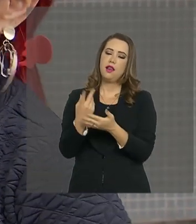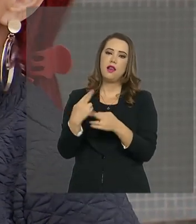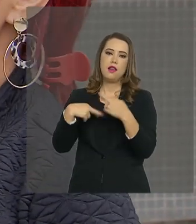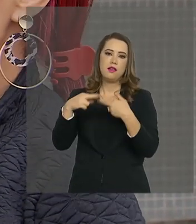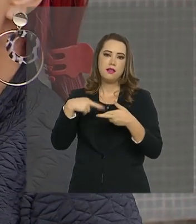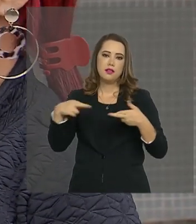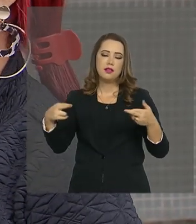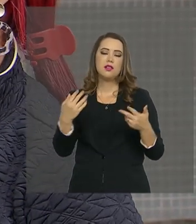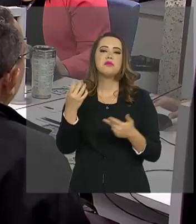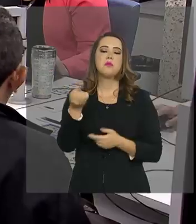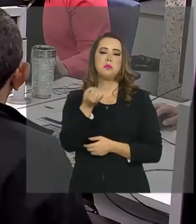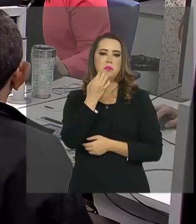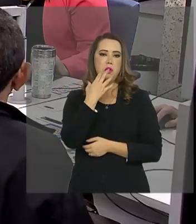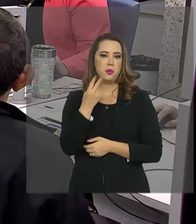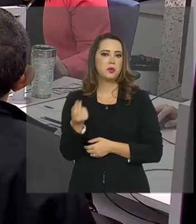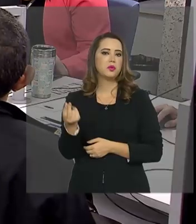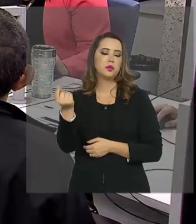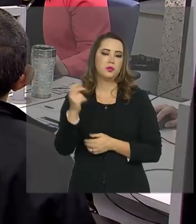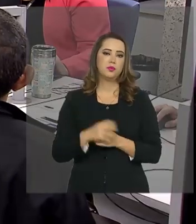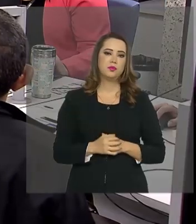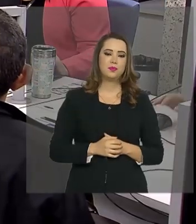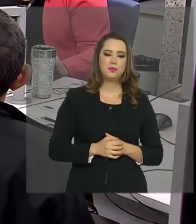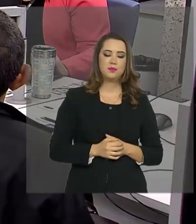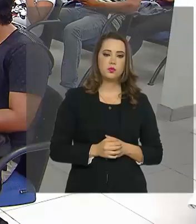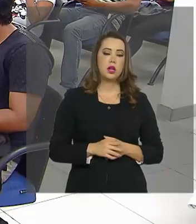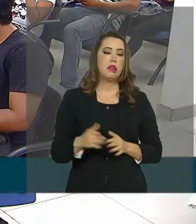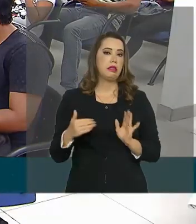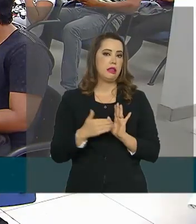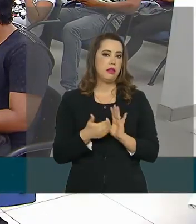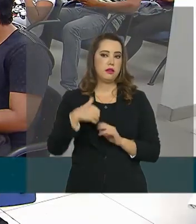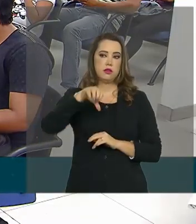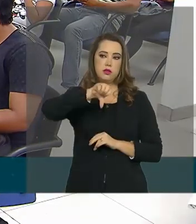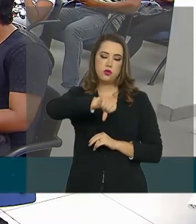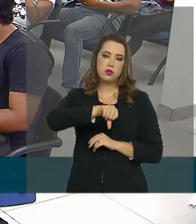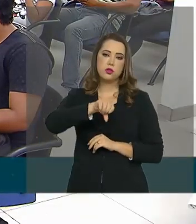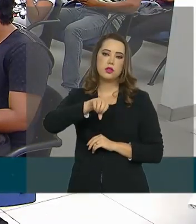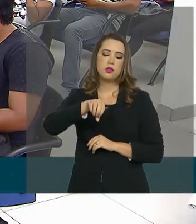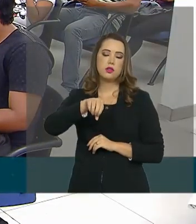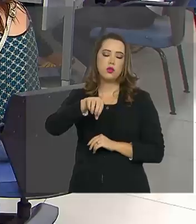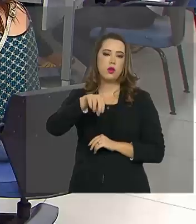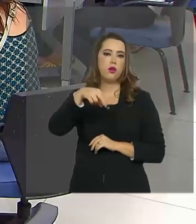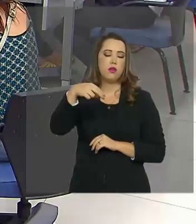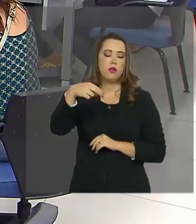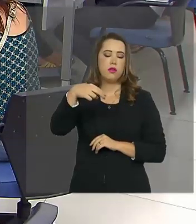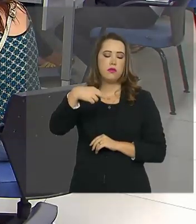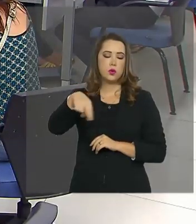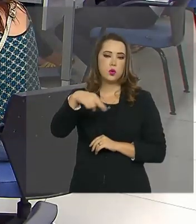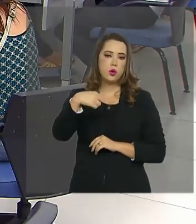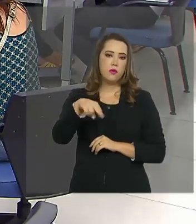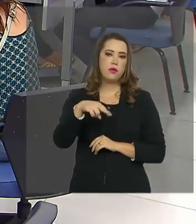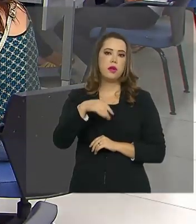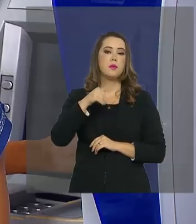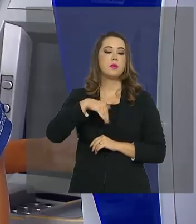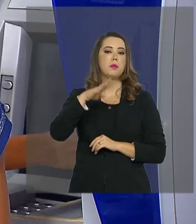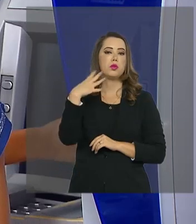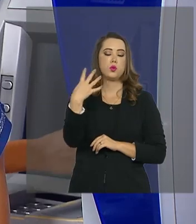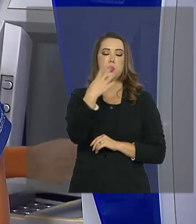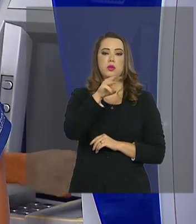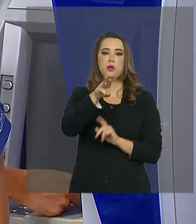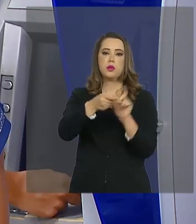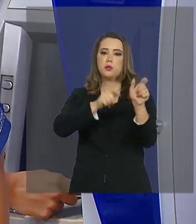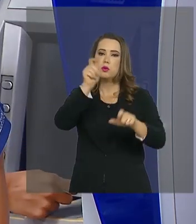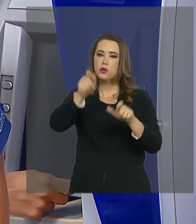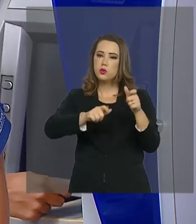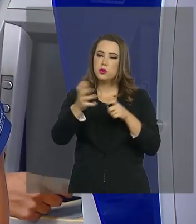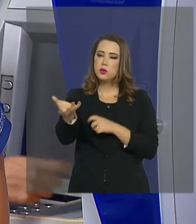dinheiro chegou em boa hora. Até o dia 19 de novembro, foram atendidos cerca de 44 milhões de trabalhadores, que